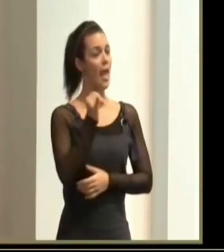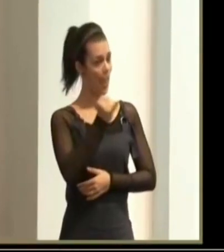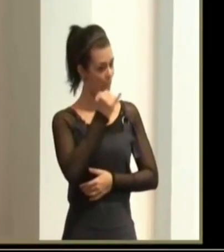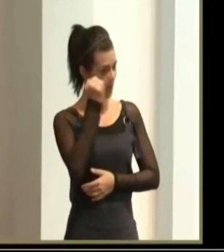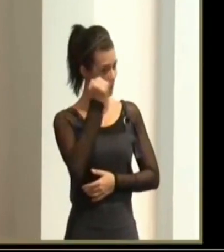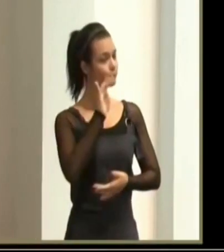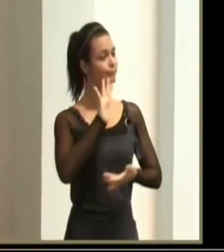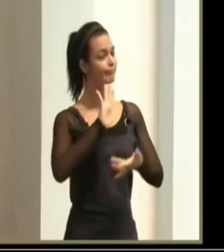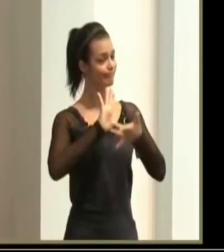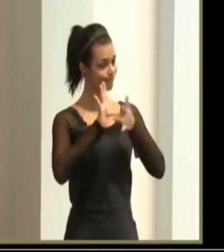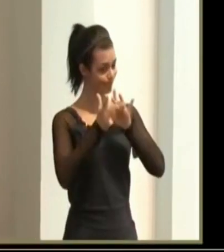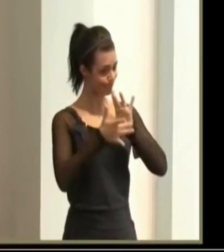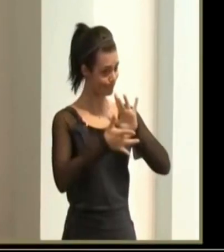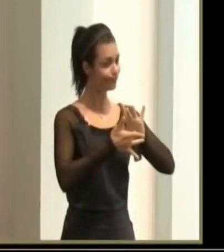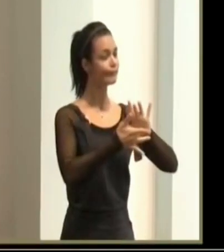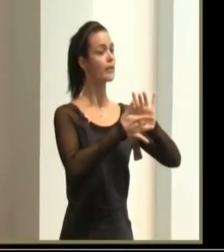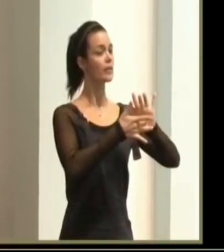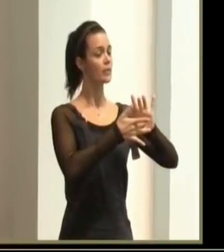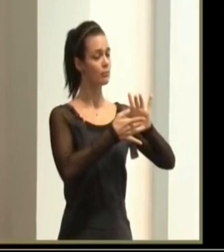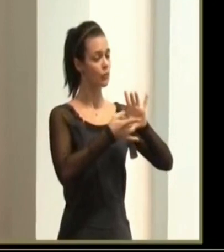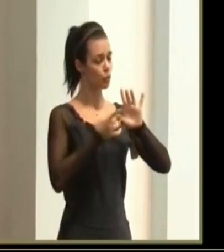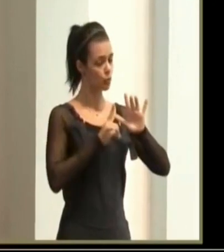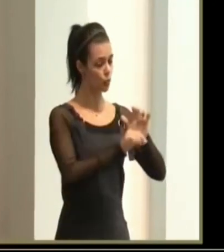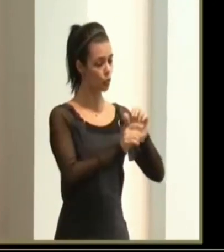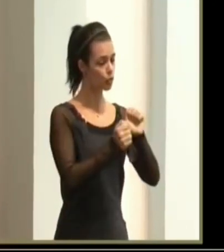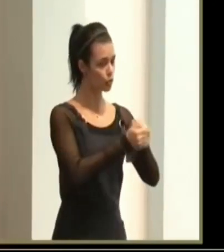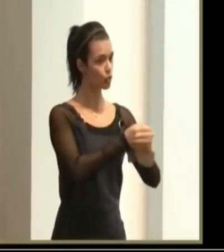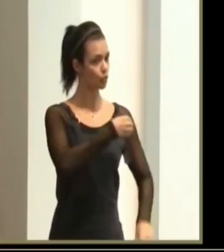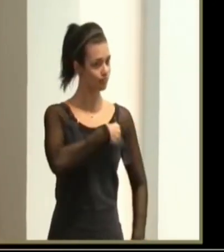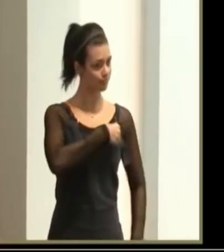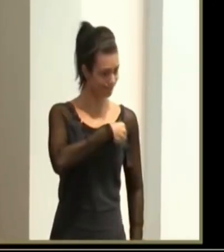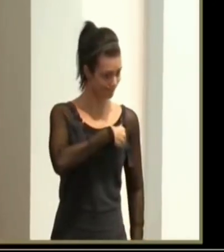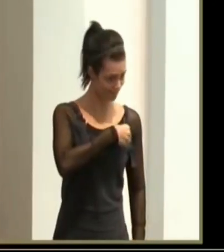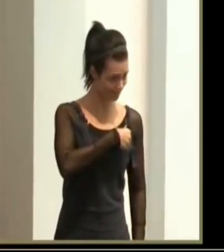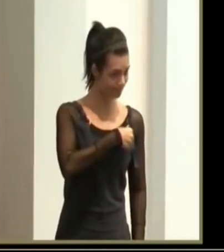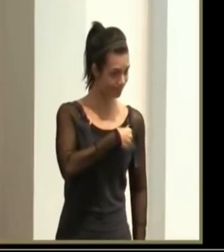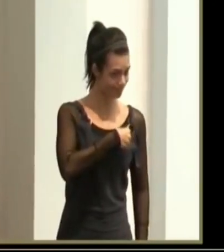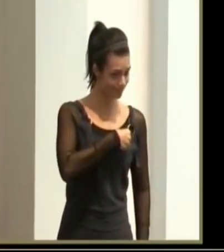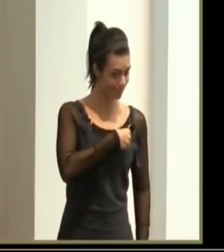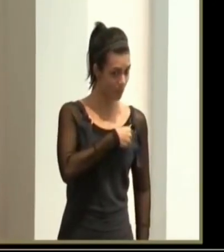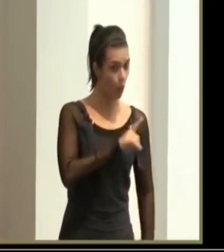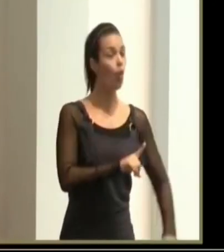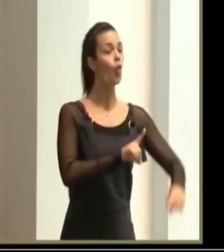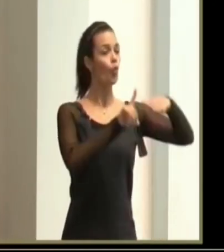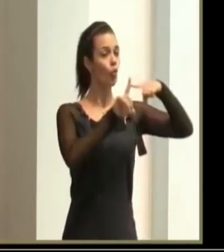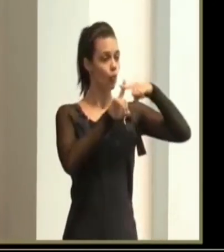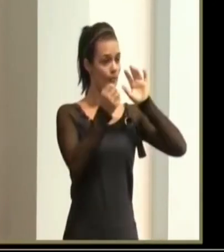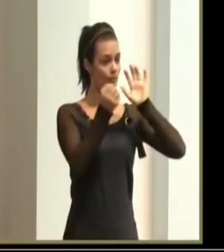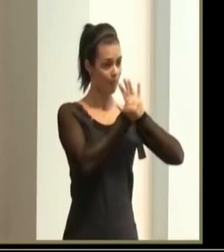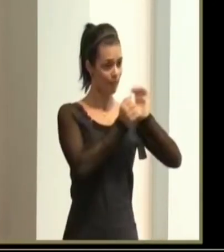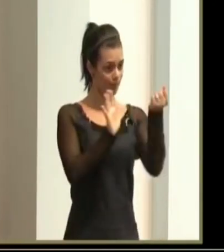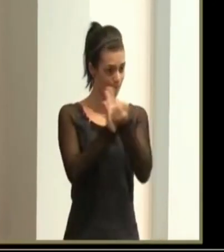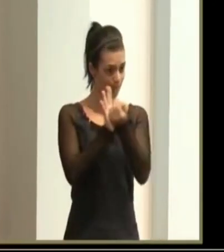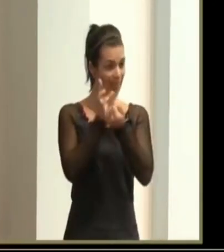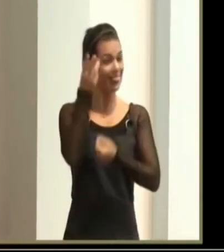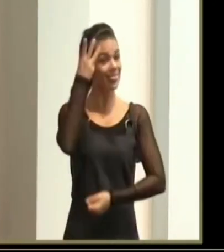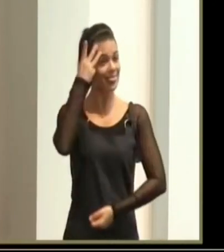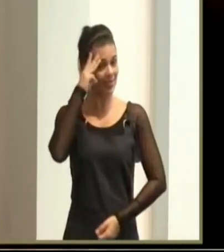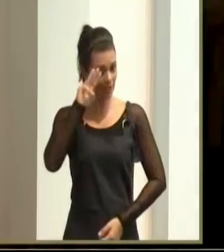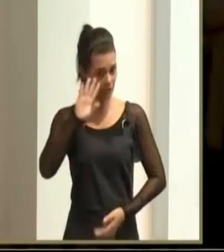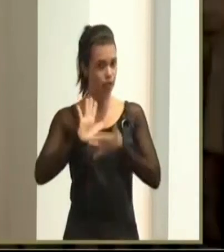mãos de pecadores e seja crucificado e ressuscite no terceiro dia. Este é um